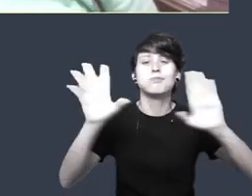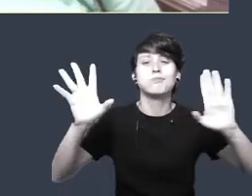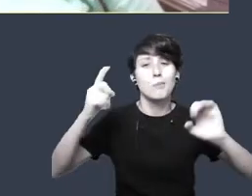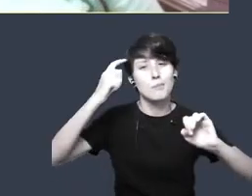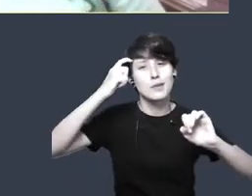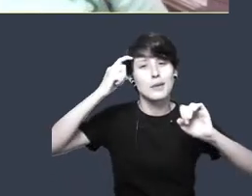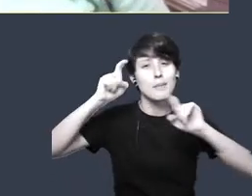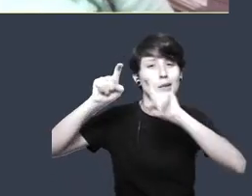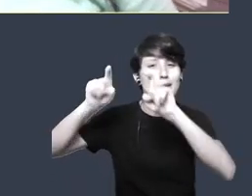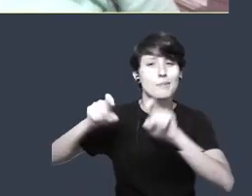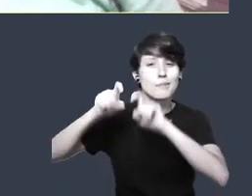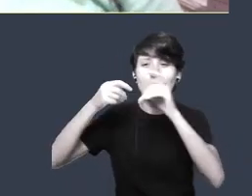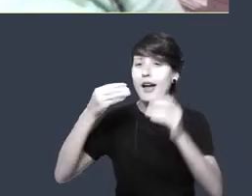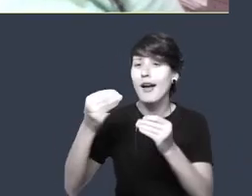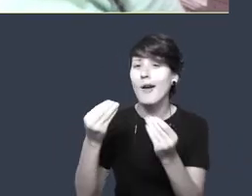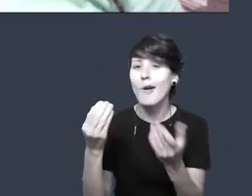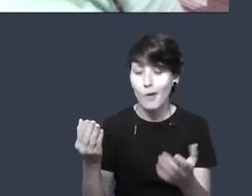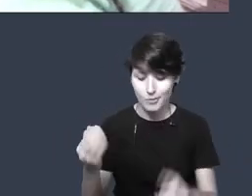computacional?